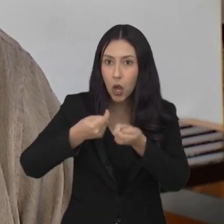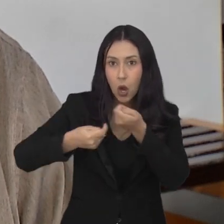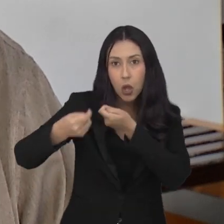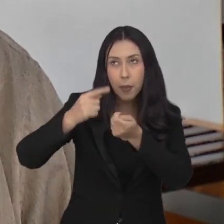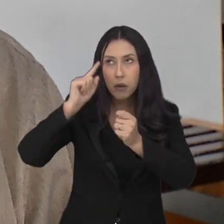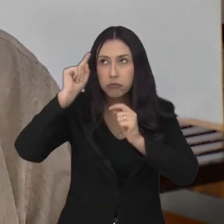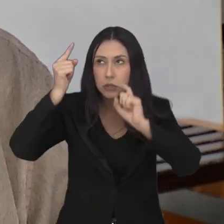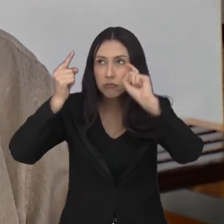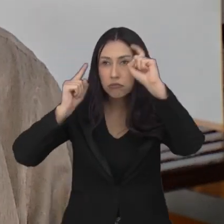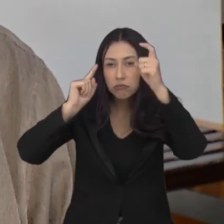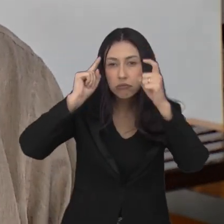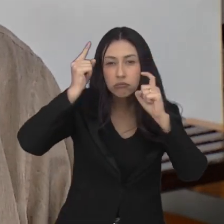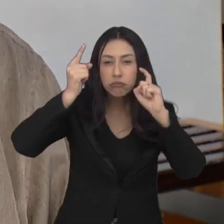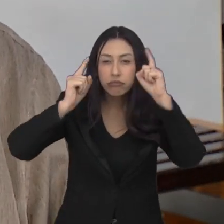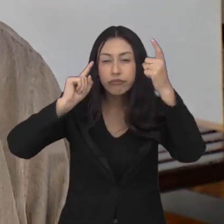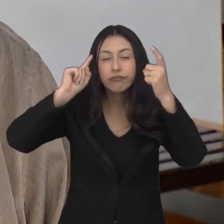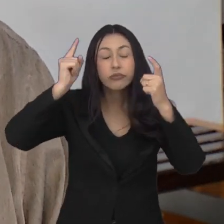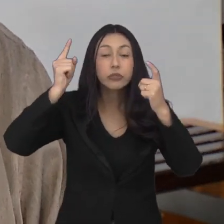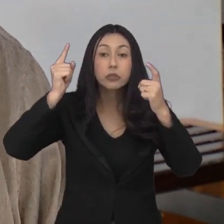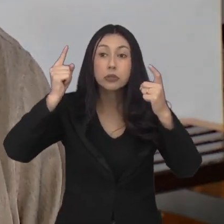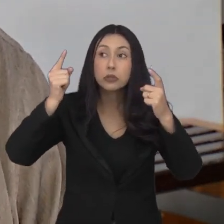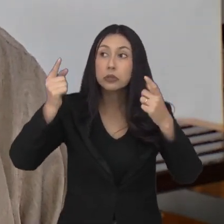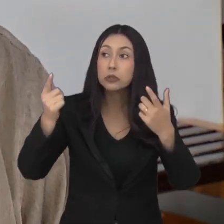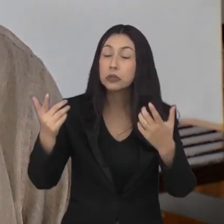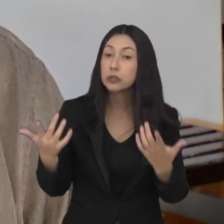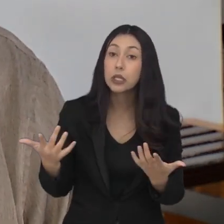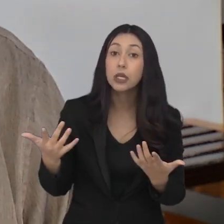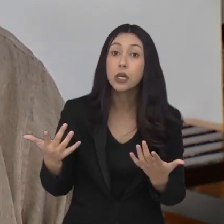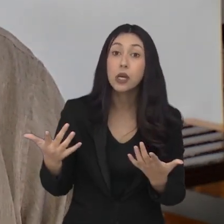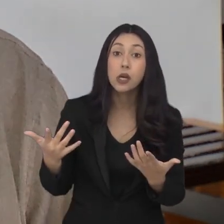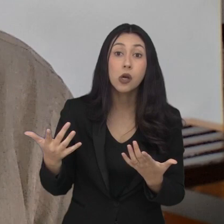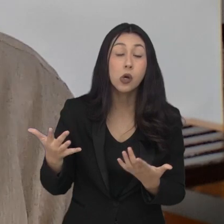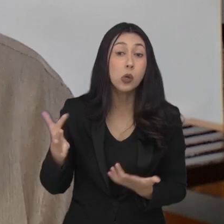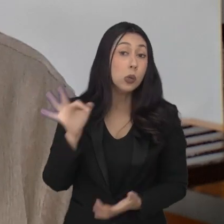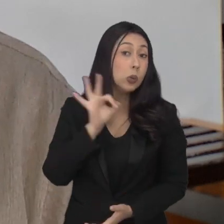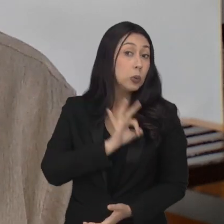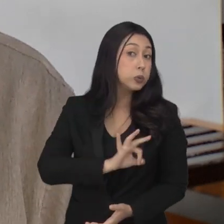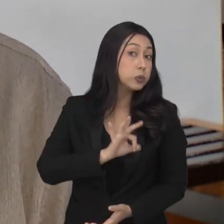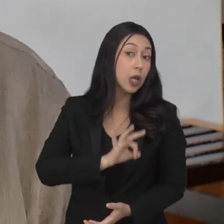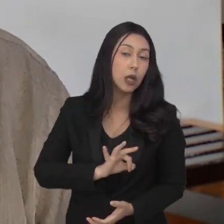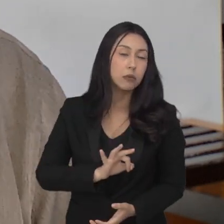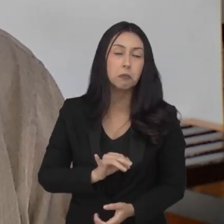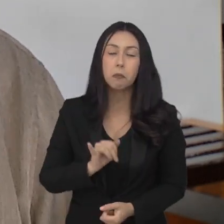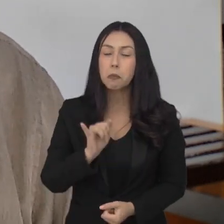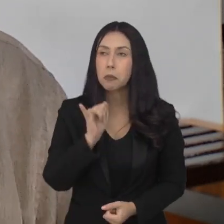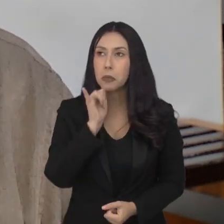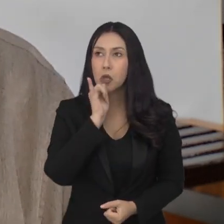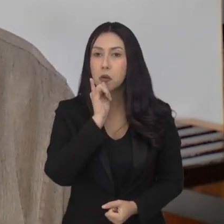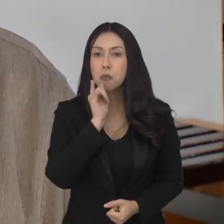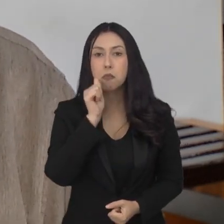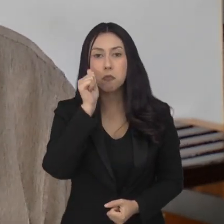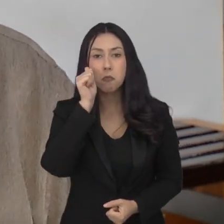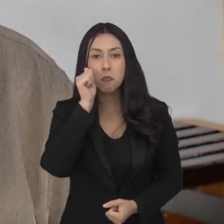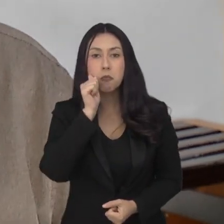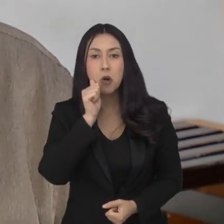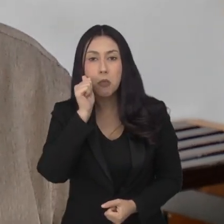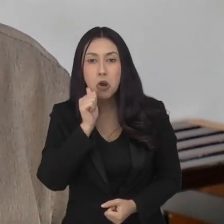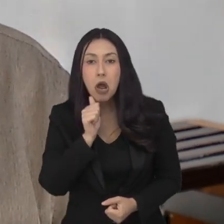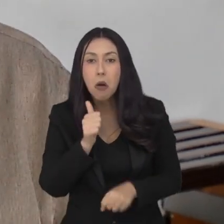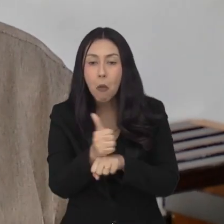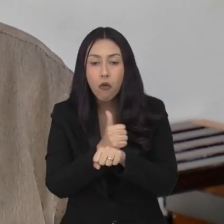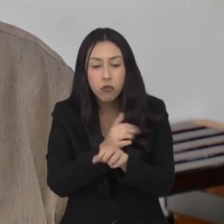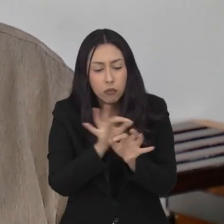essa economia criativa, né, para muitos, né, é o seu sustento. Uma bordadeira, por exemplo,